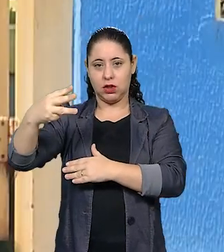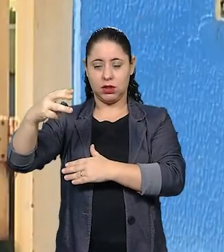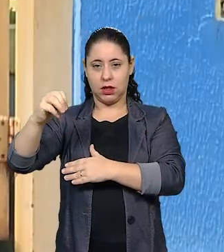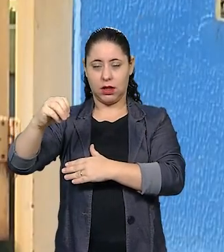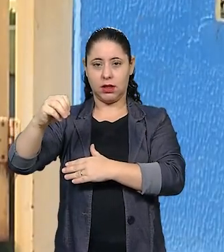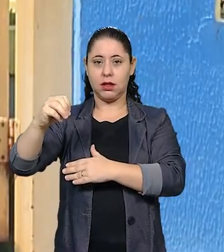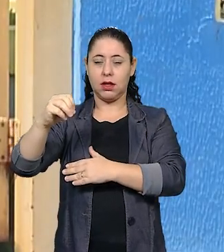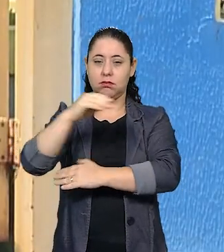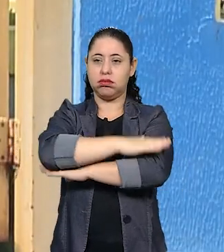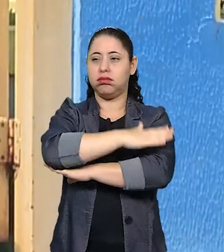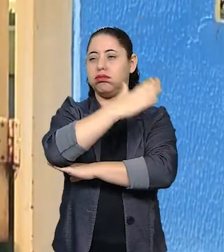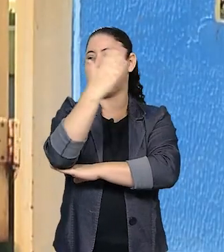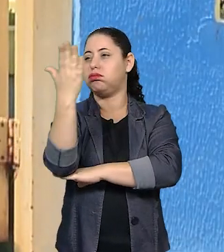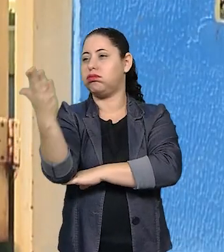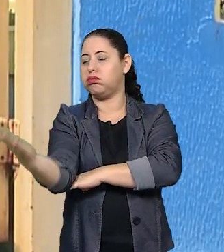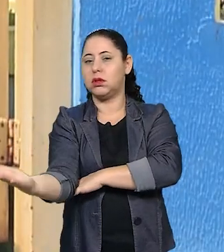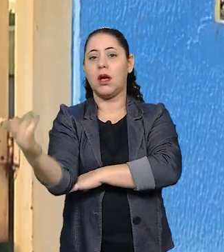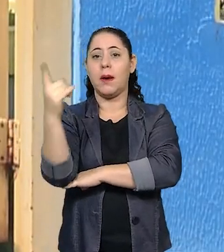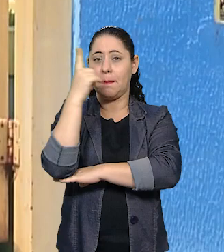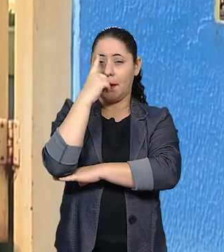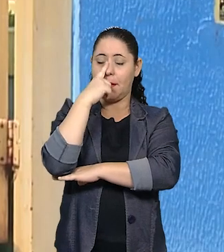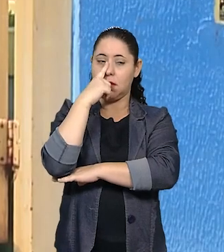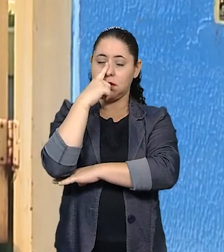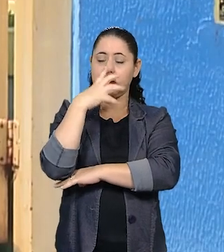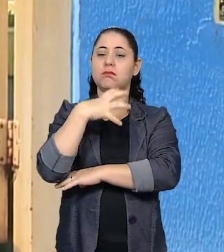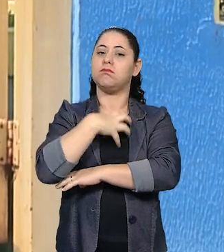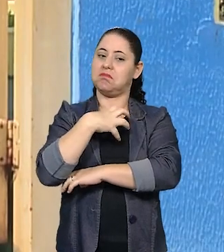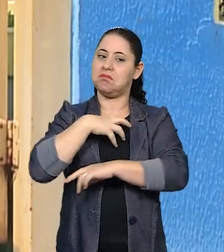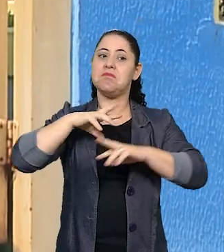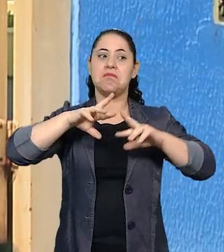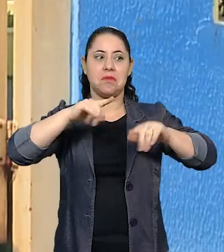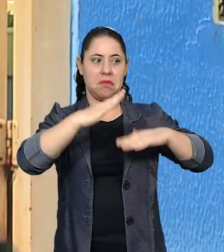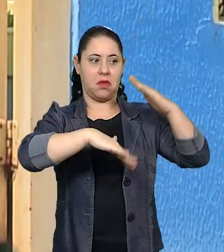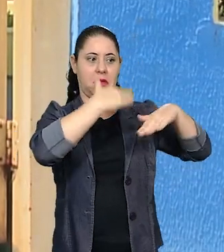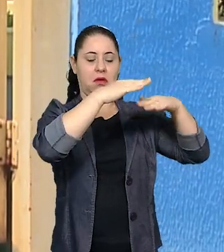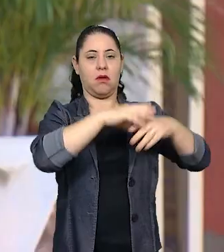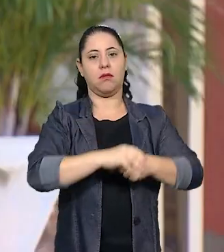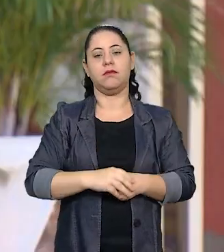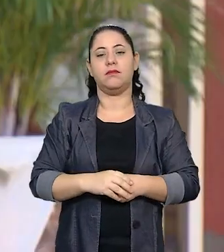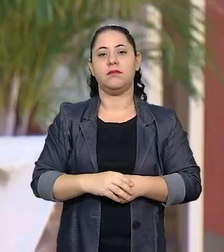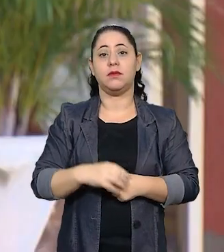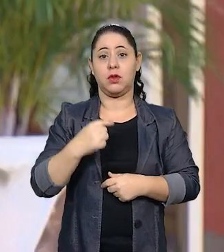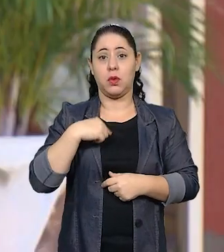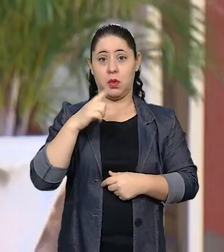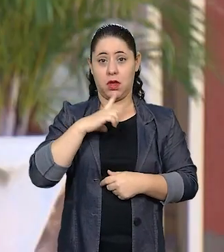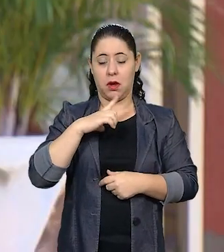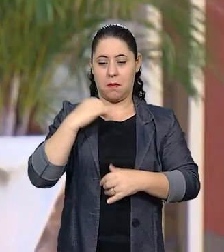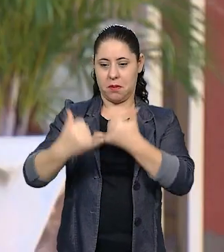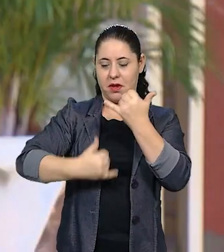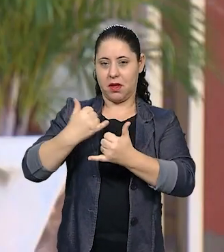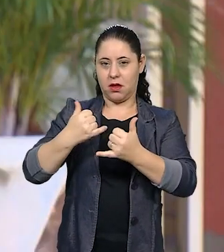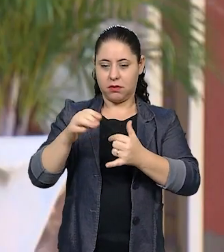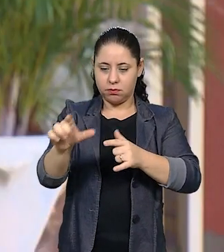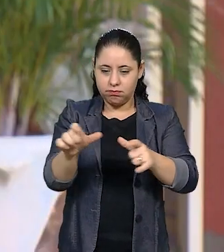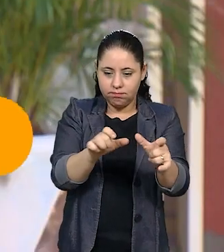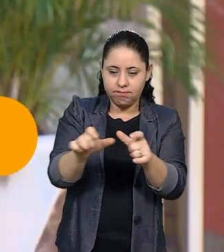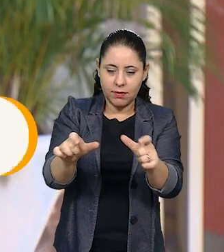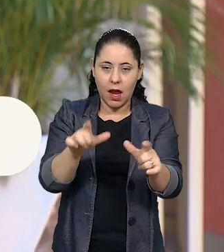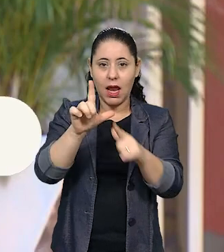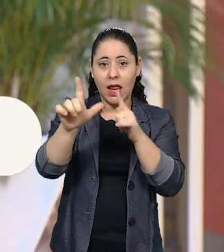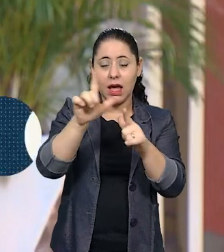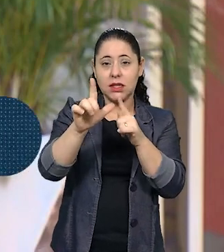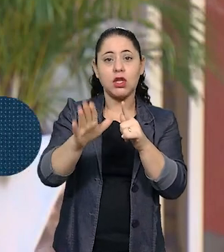tem 4 aninhos. Fica na creche das 7h30 da manhã às 5h30 da tarde, ou seja, a maior parte do dia. E